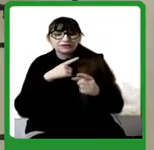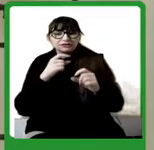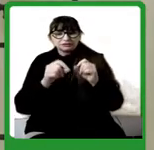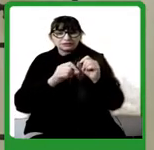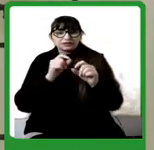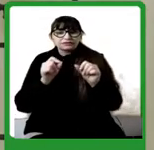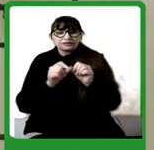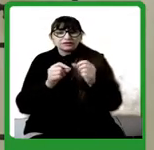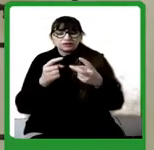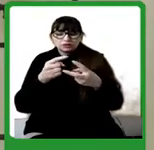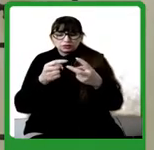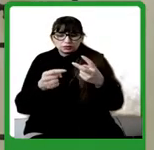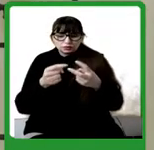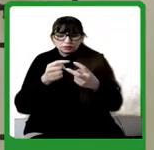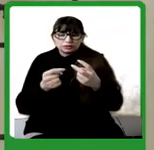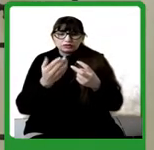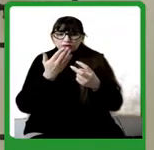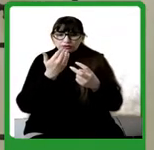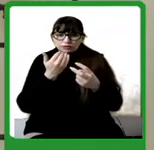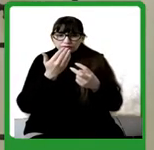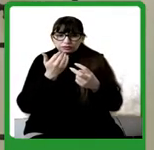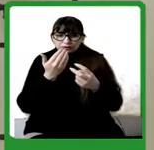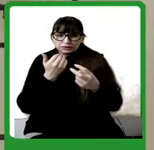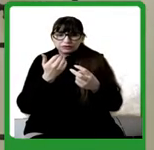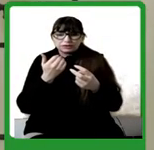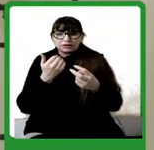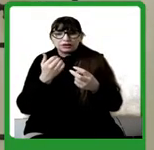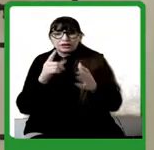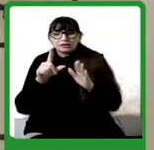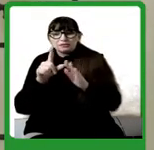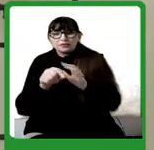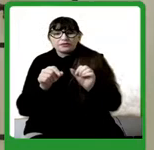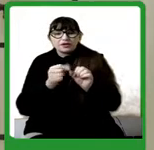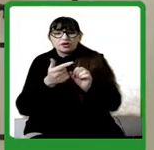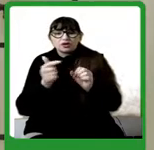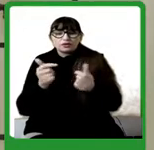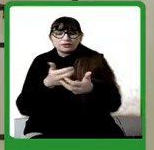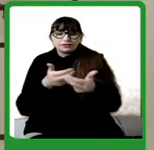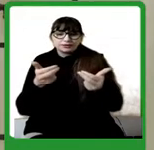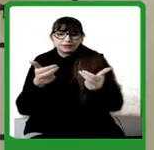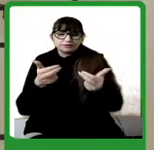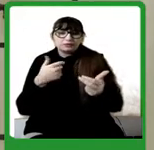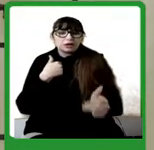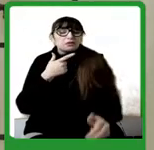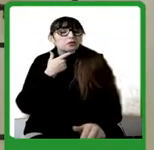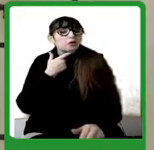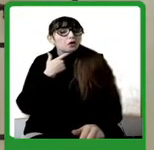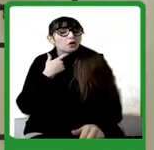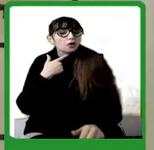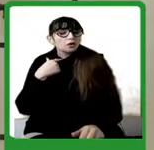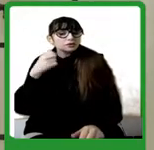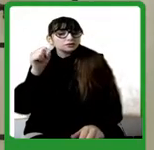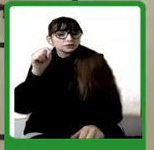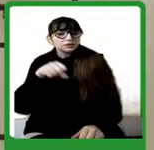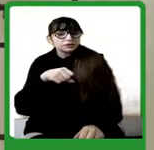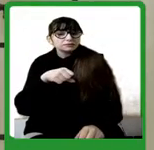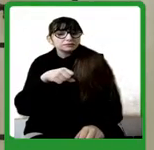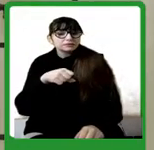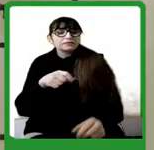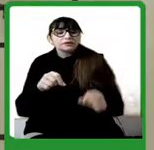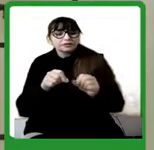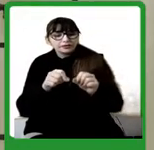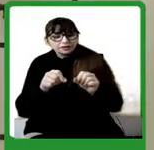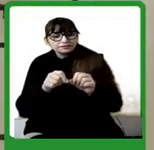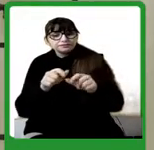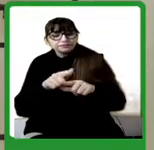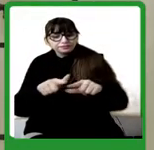comidas, mondongo para mim e pro Lúcio, e para ele tinha que fazer outra coisa. Eu gosto. Quando é eu que faço bem lavadinho, o Badin fala que tem